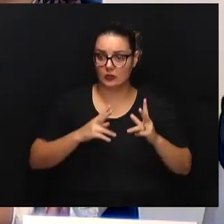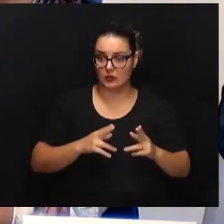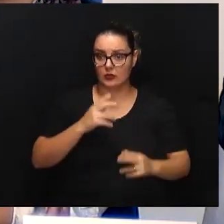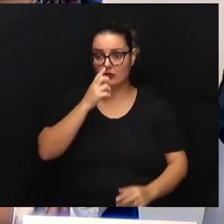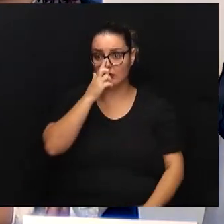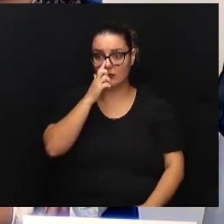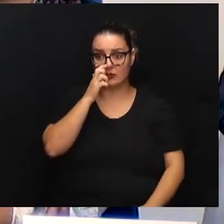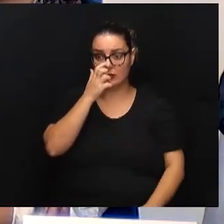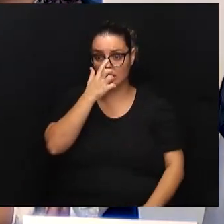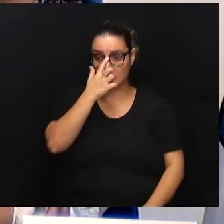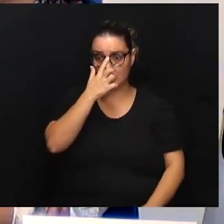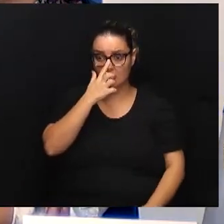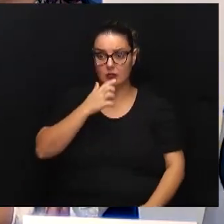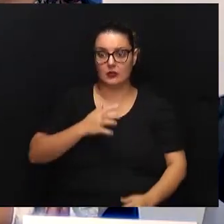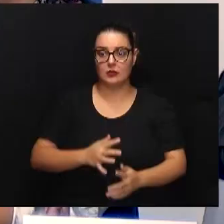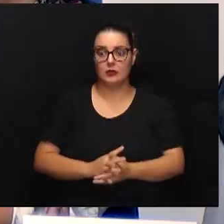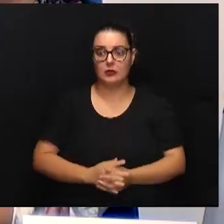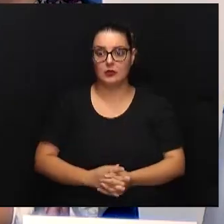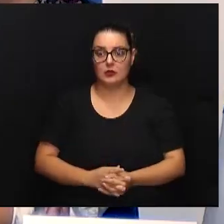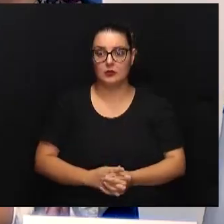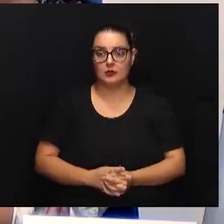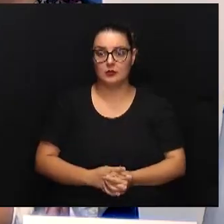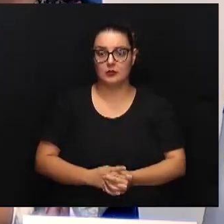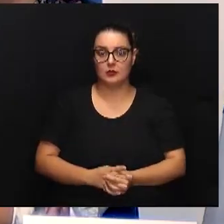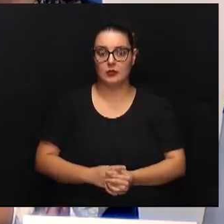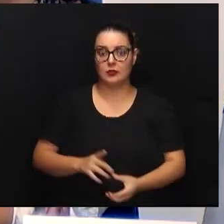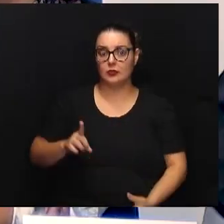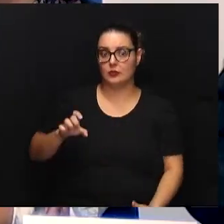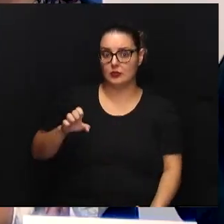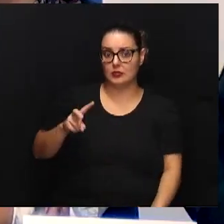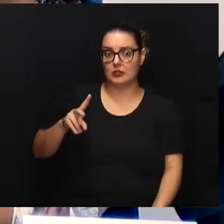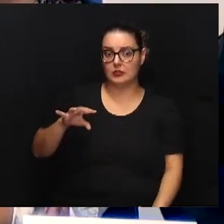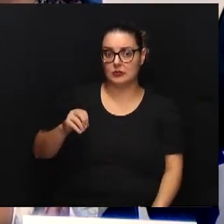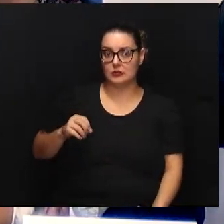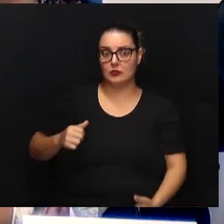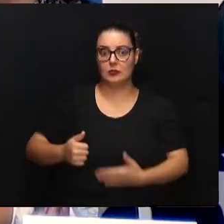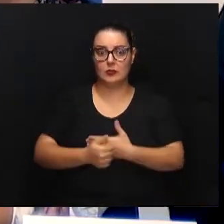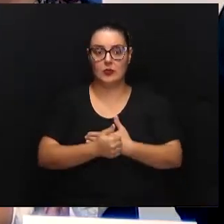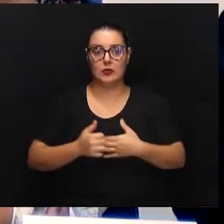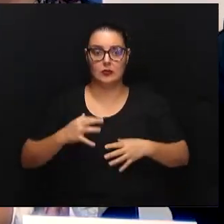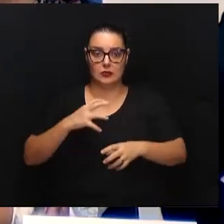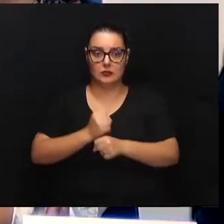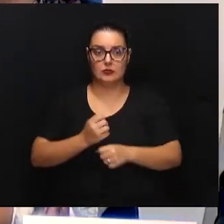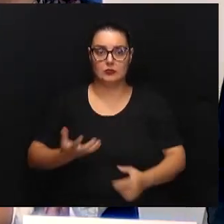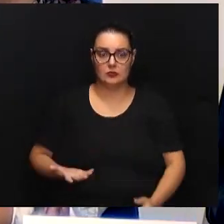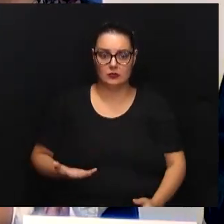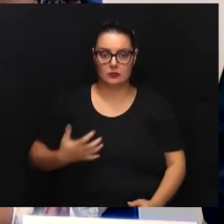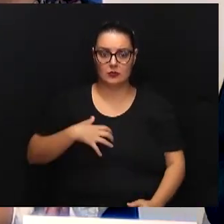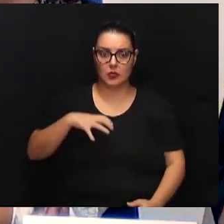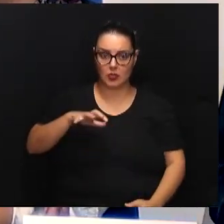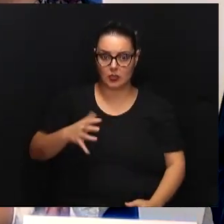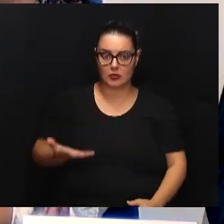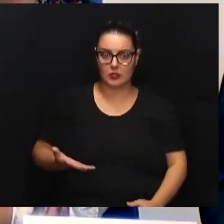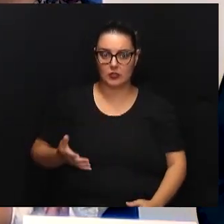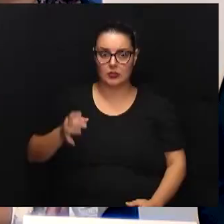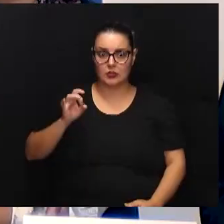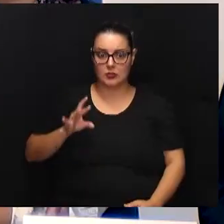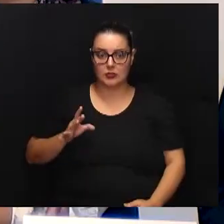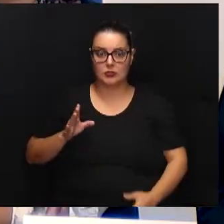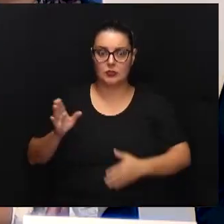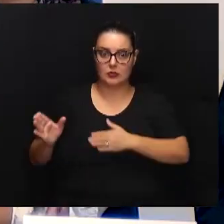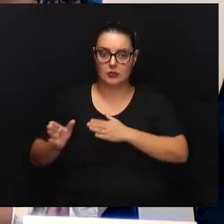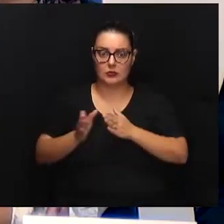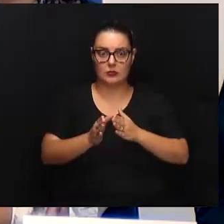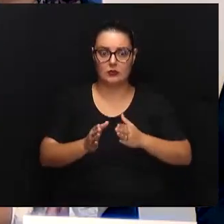um desvio moral e tudo mais, mas isso é apenas para seguir com seu projeto